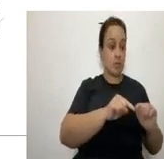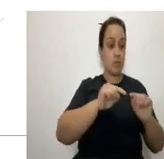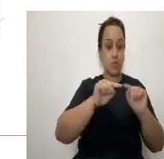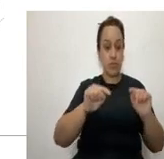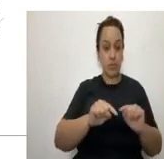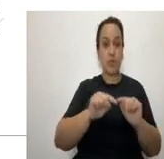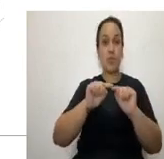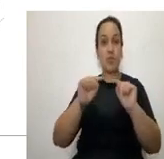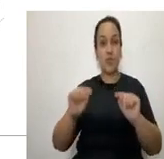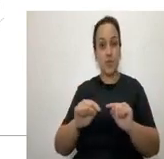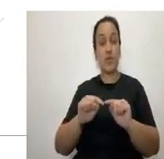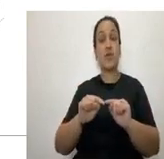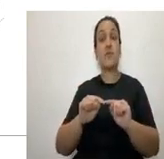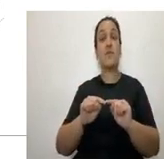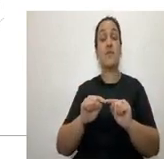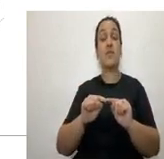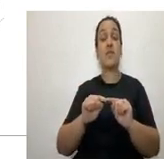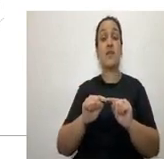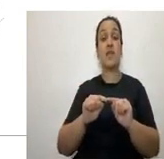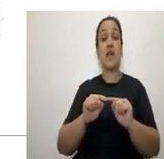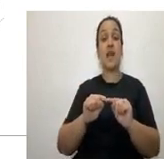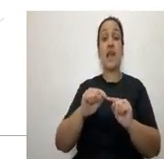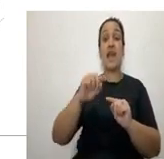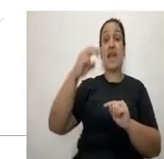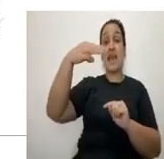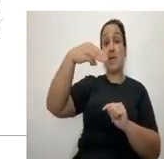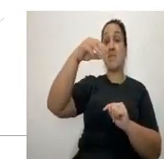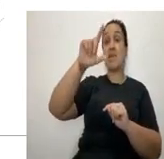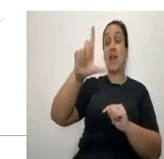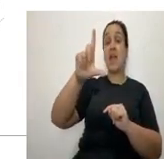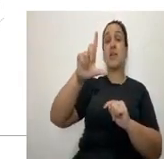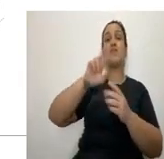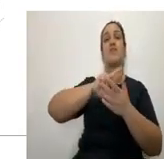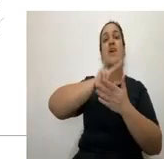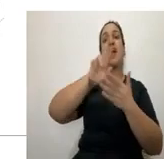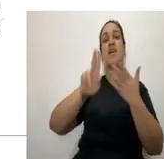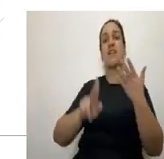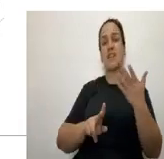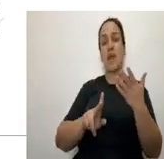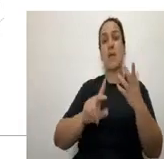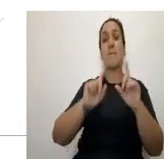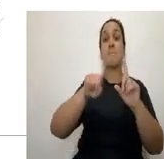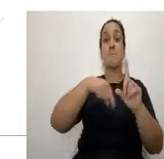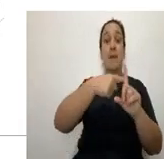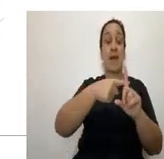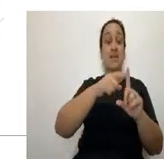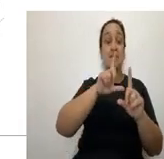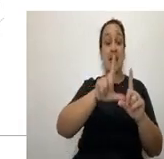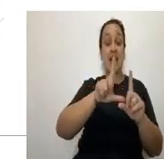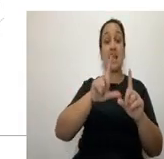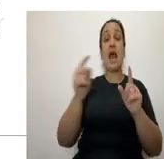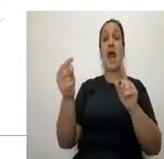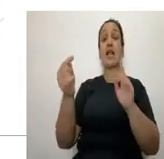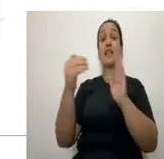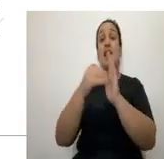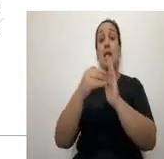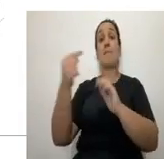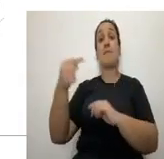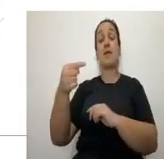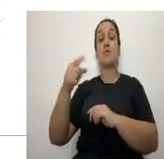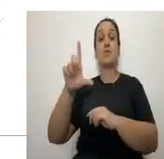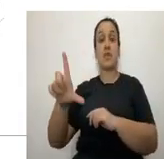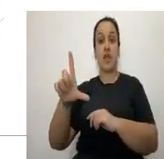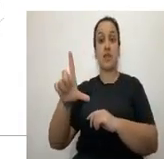de orbitais vai ser dado pelo o ml varia de mais